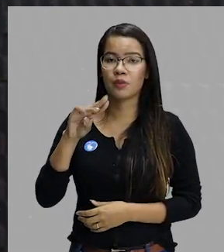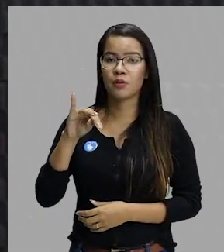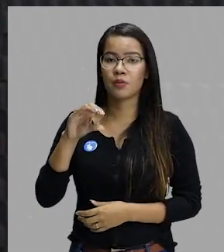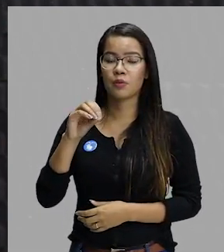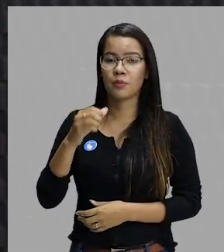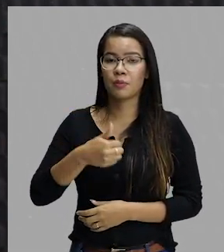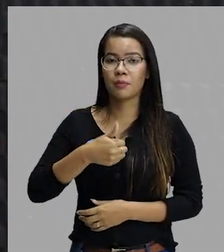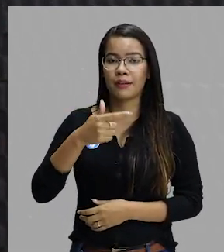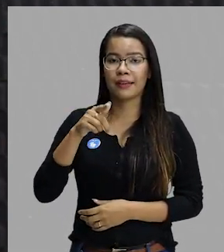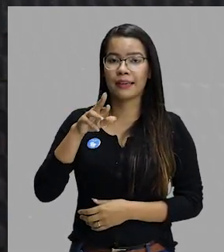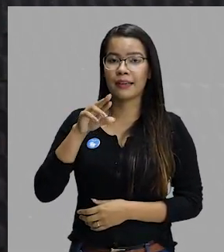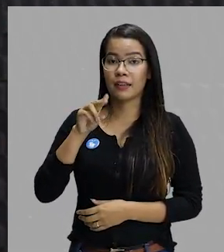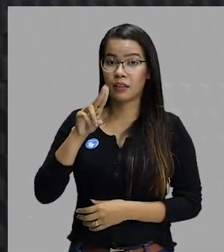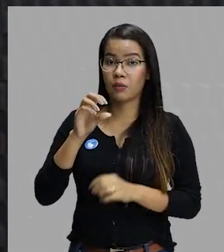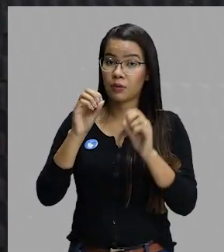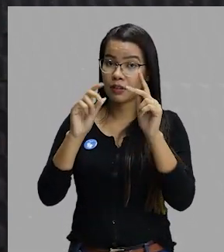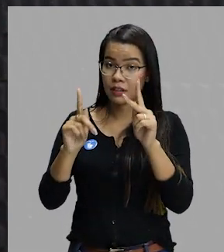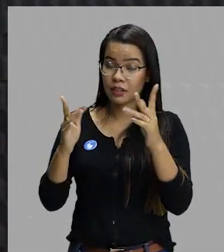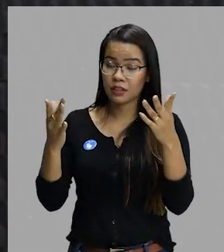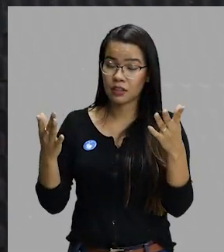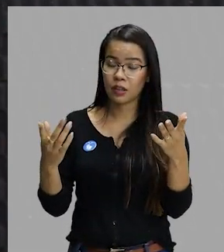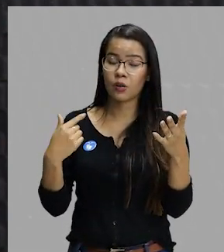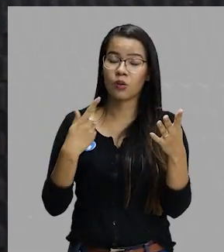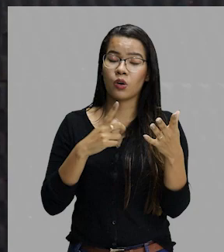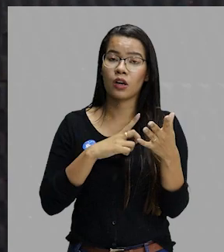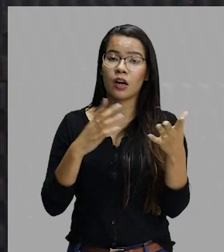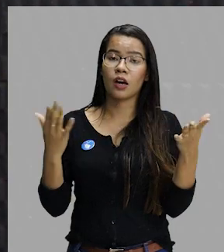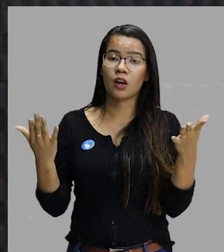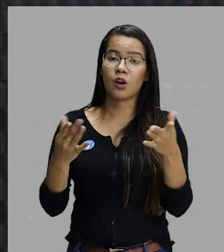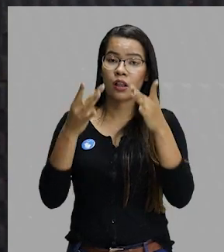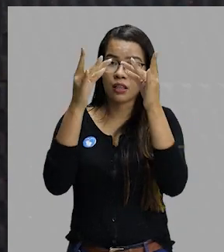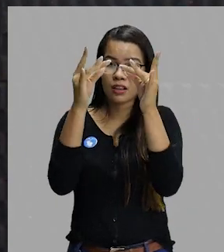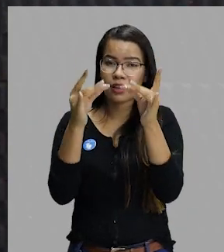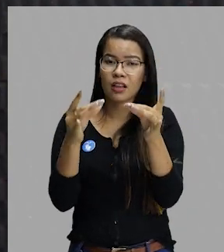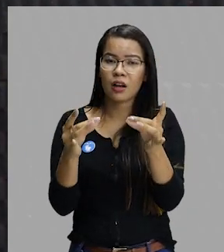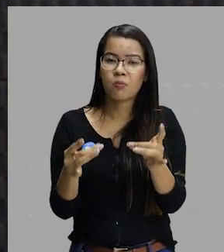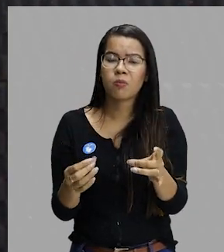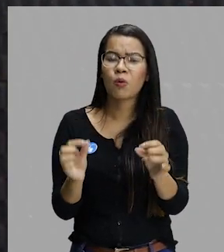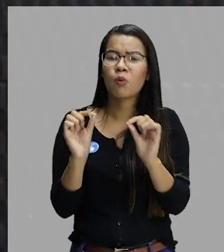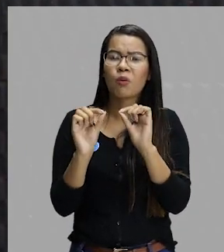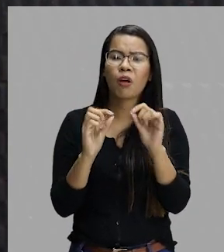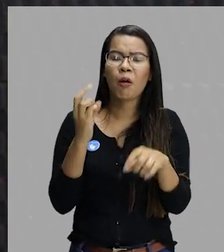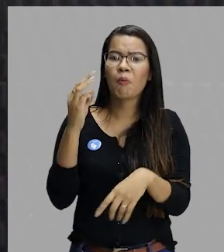Ok? Então, vamos dar definição matemática do que é uma